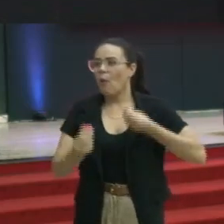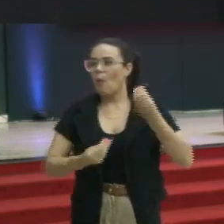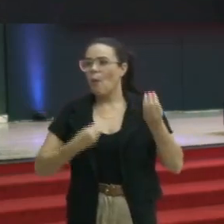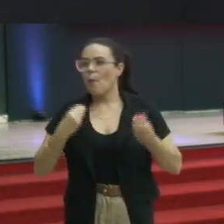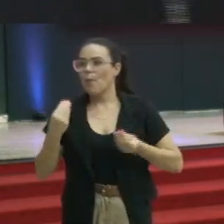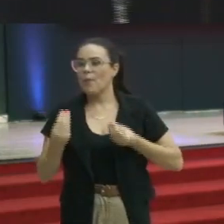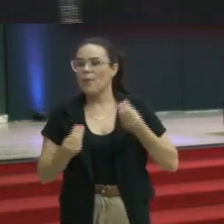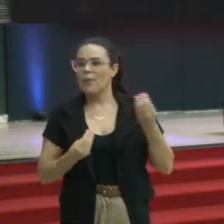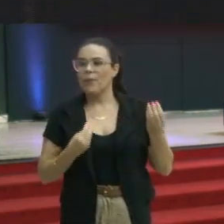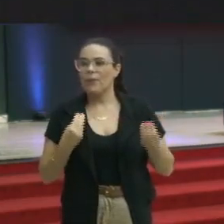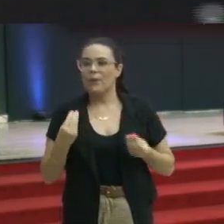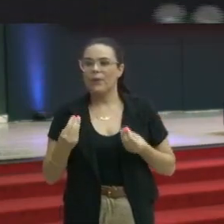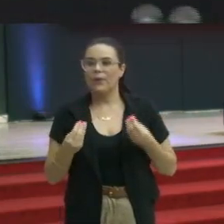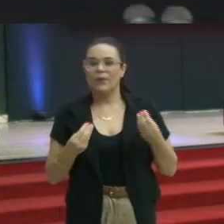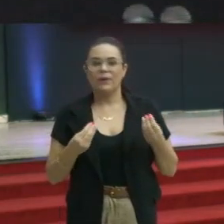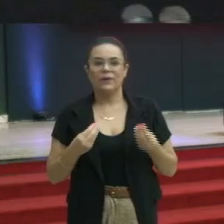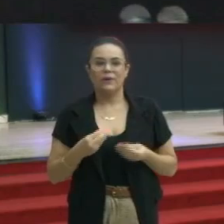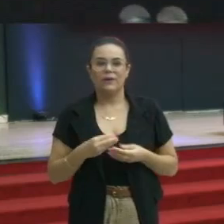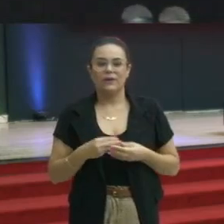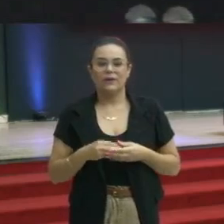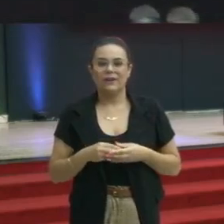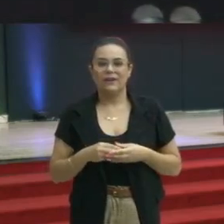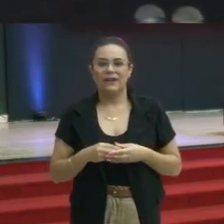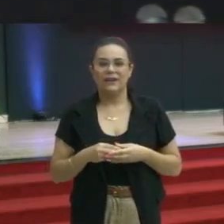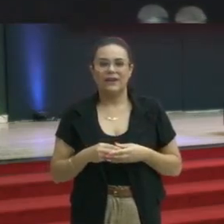X da questão.